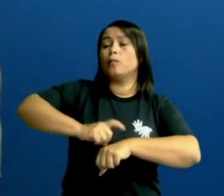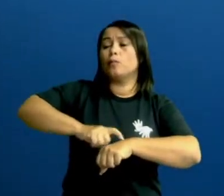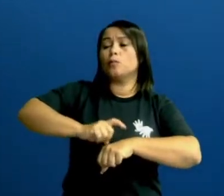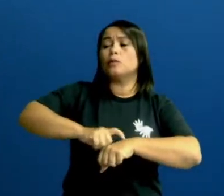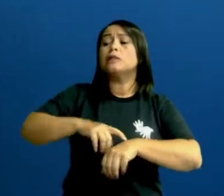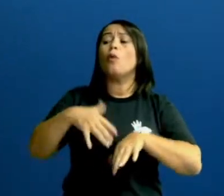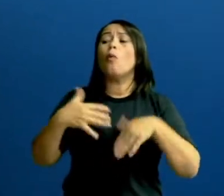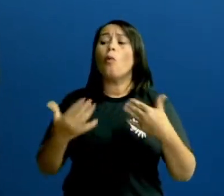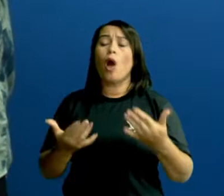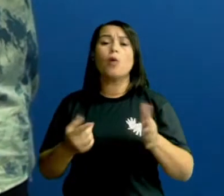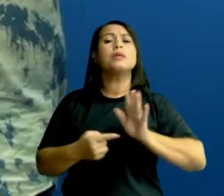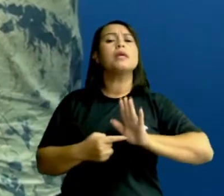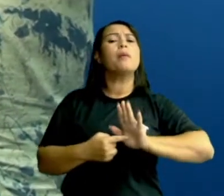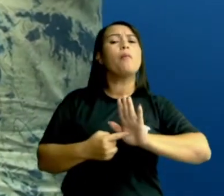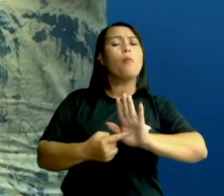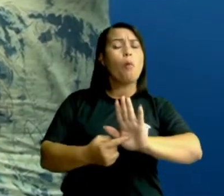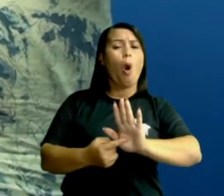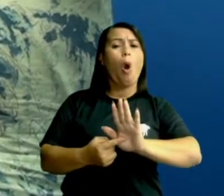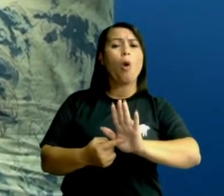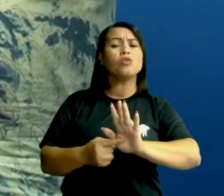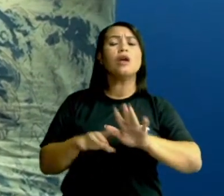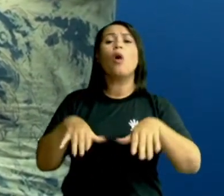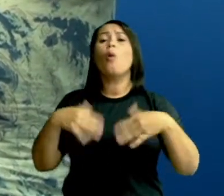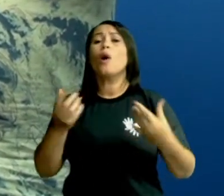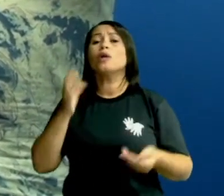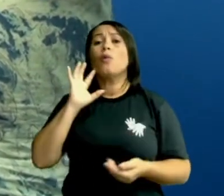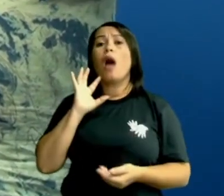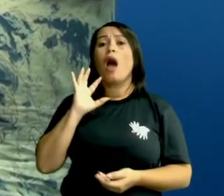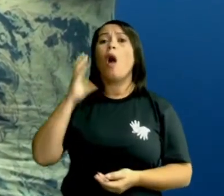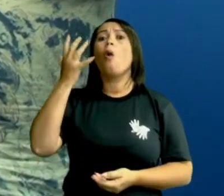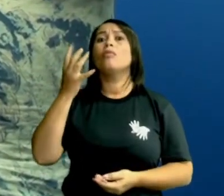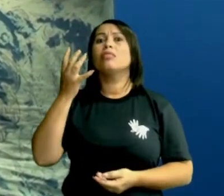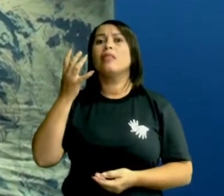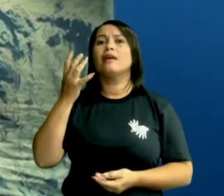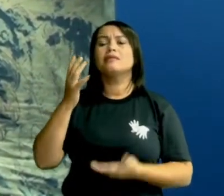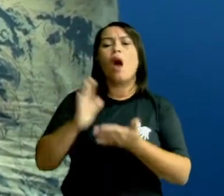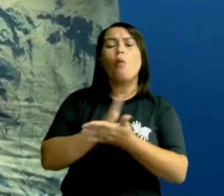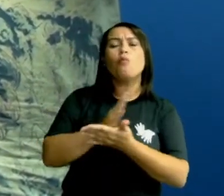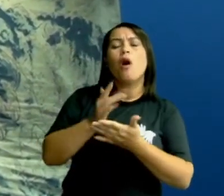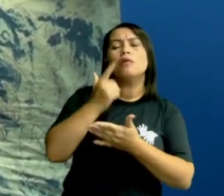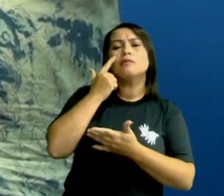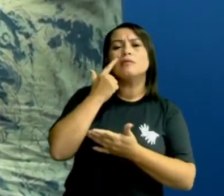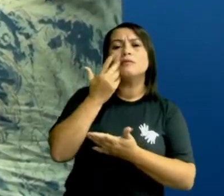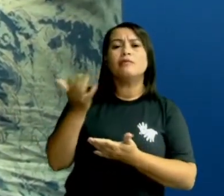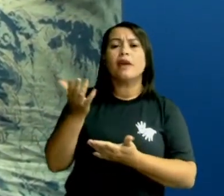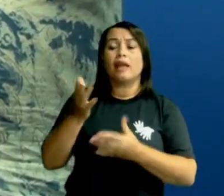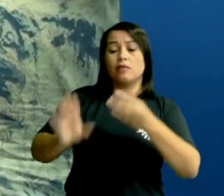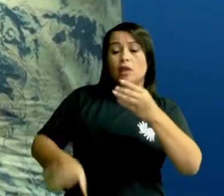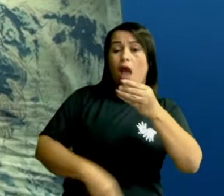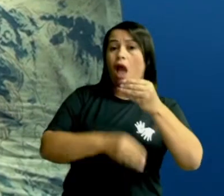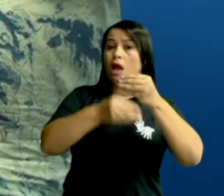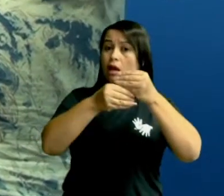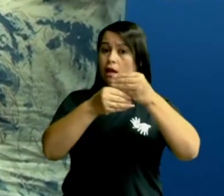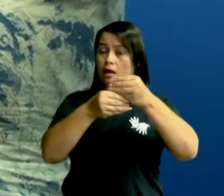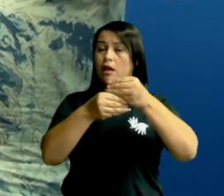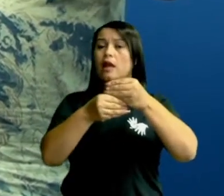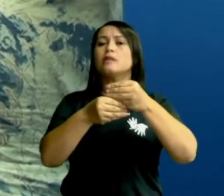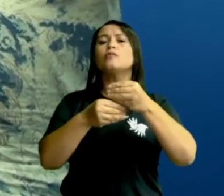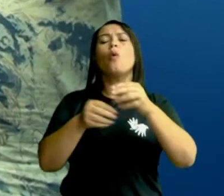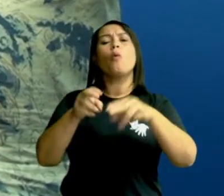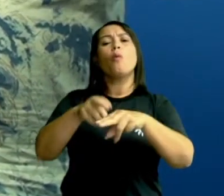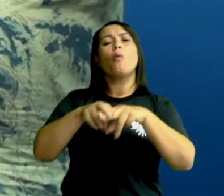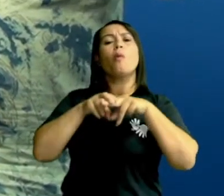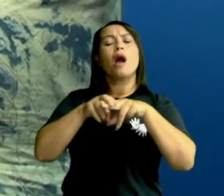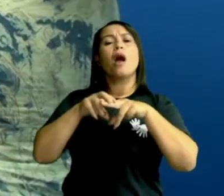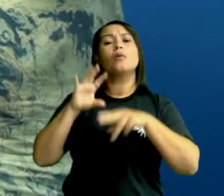São aqueles que mostram quando acontece algo, ou seja, eles vão acrescentar uma